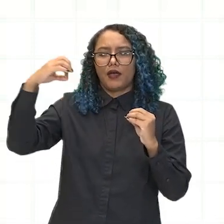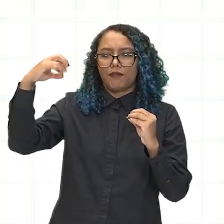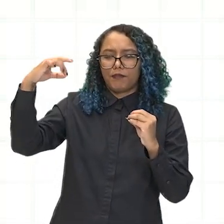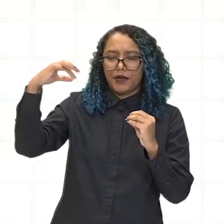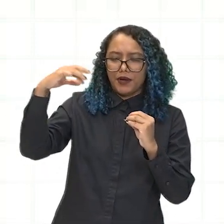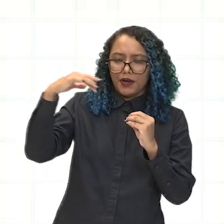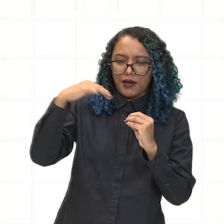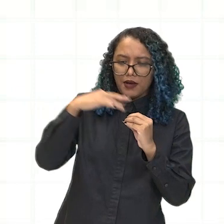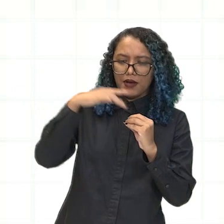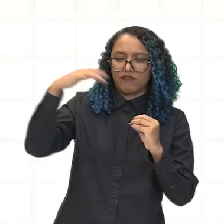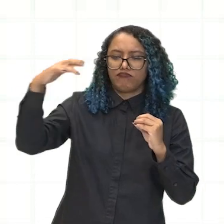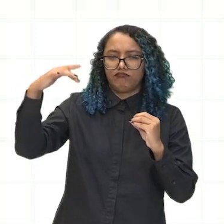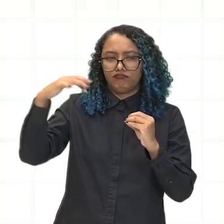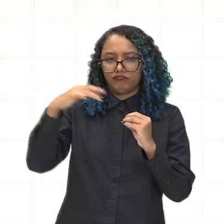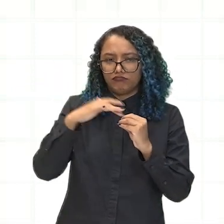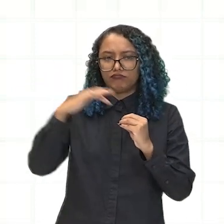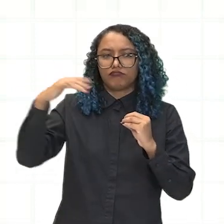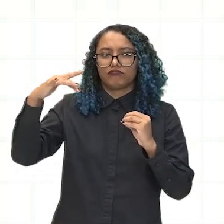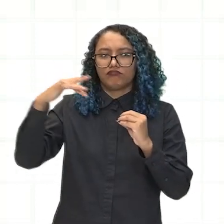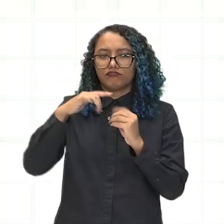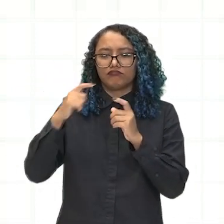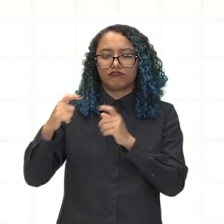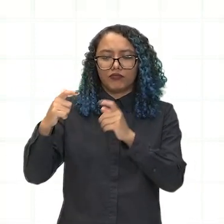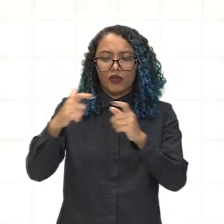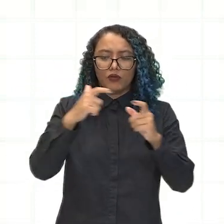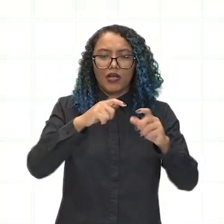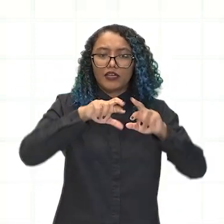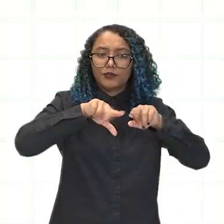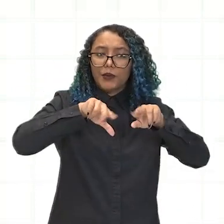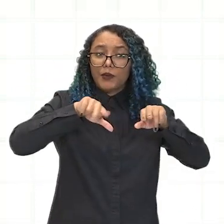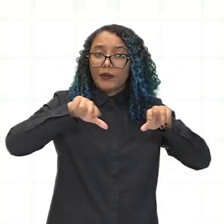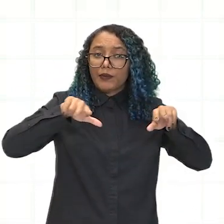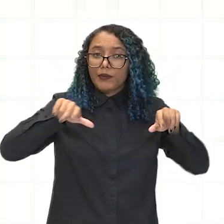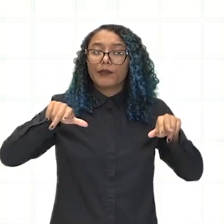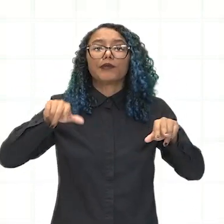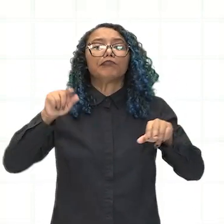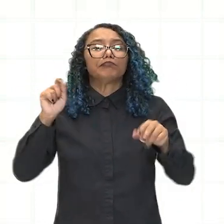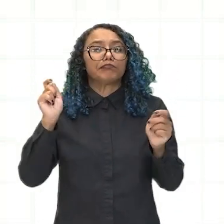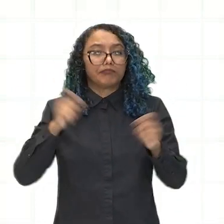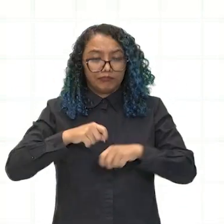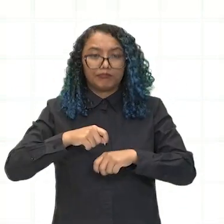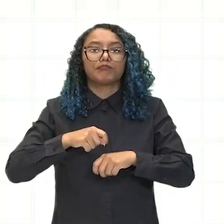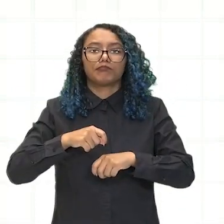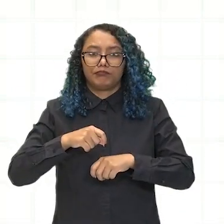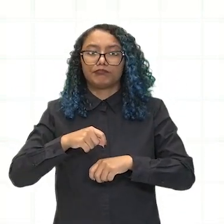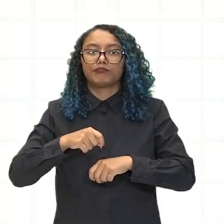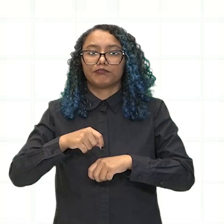vão chegando à superfície da Terra em posições diferentes.